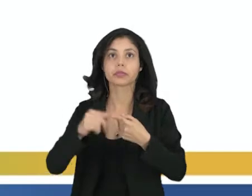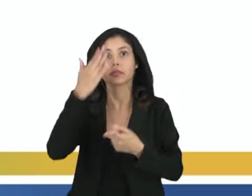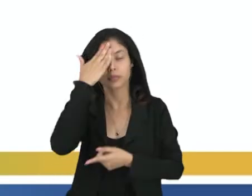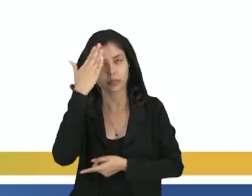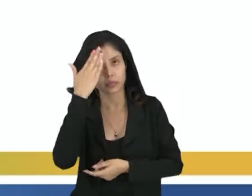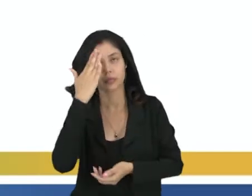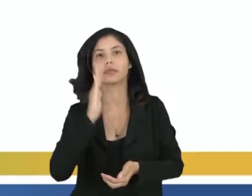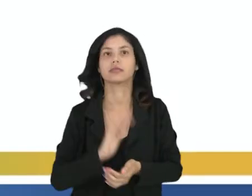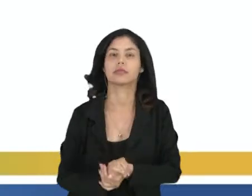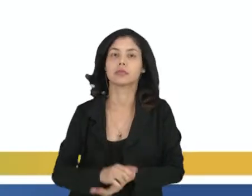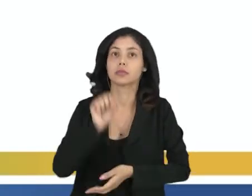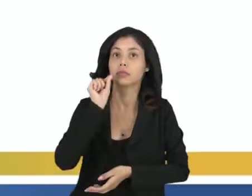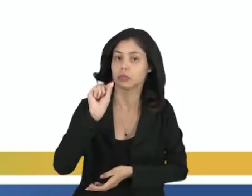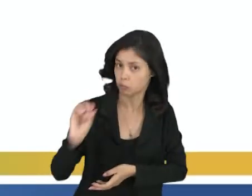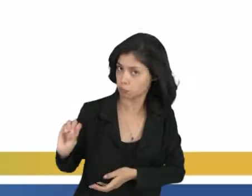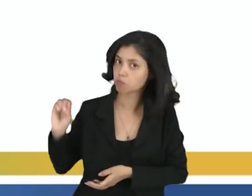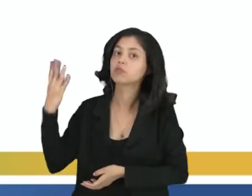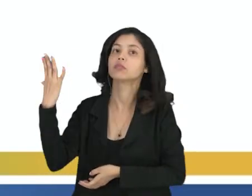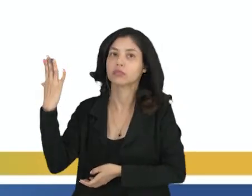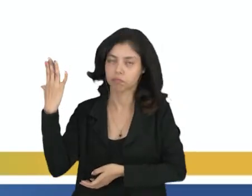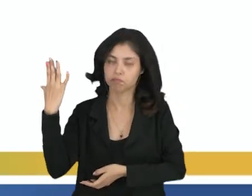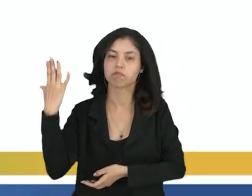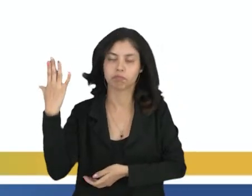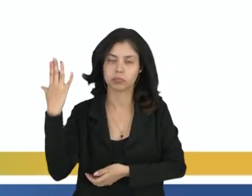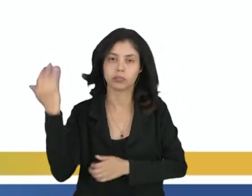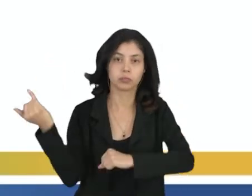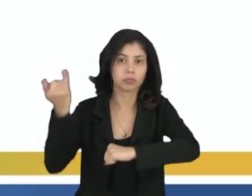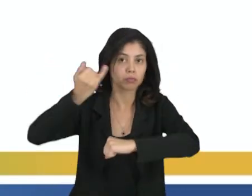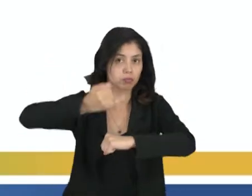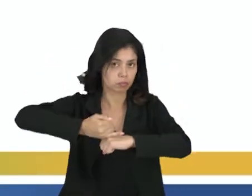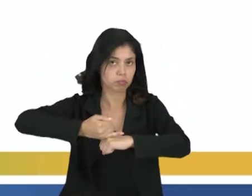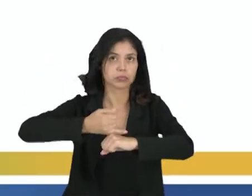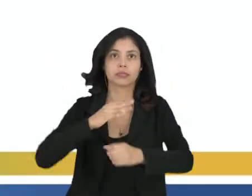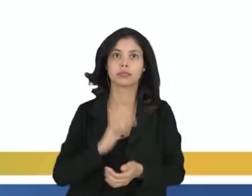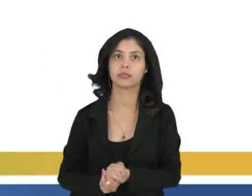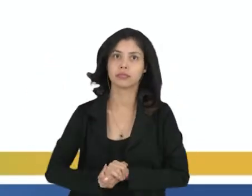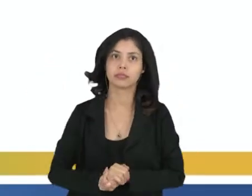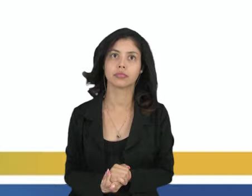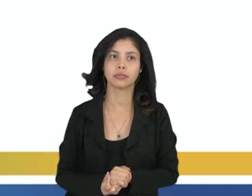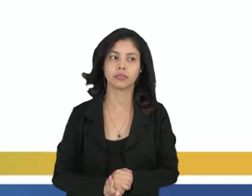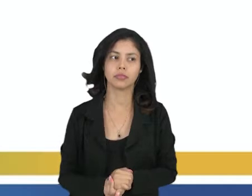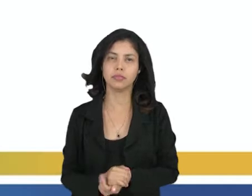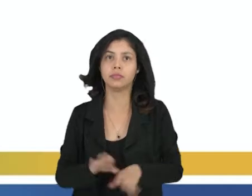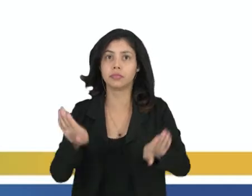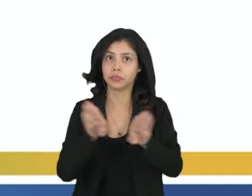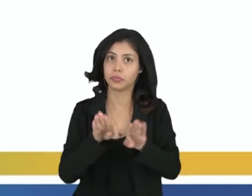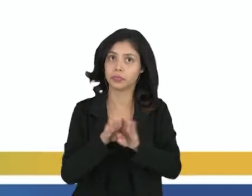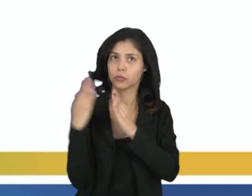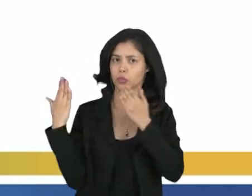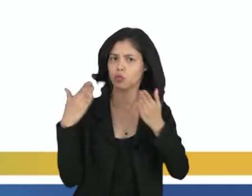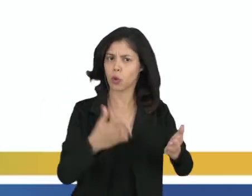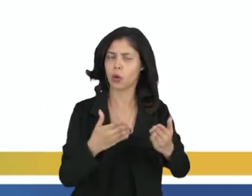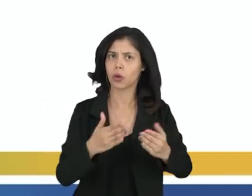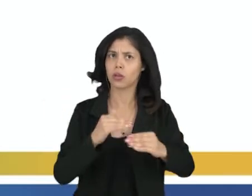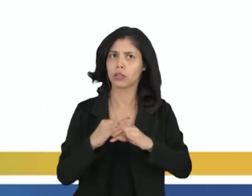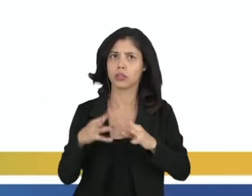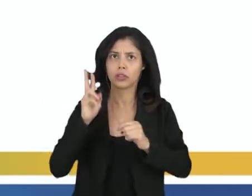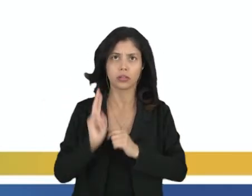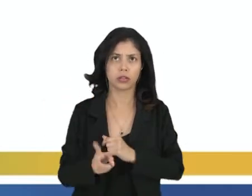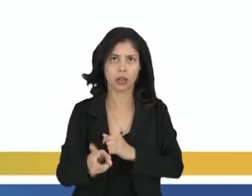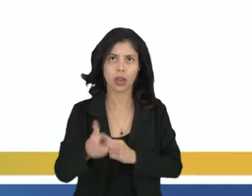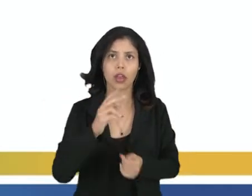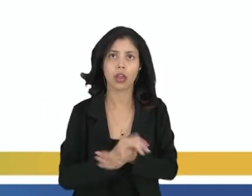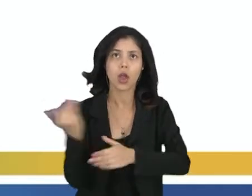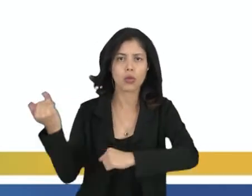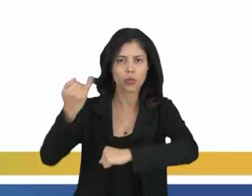objetivo, nós vamos compreender como ocorre o equilíbrio iônico. Nós vamos determinar constante do